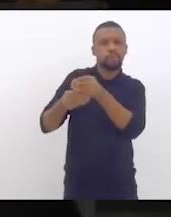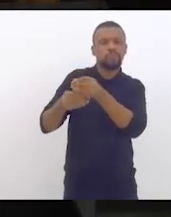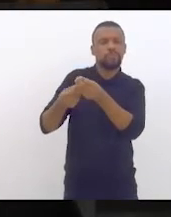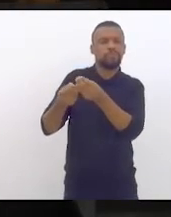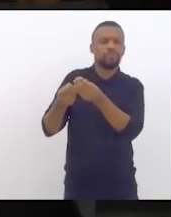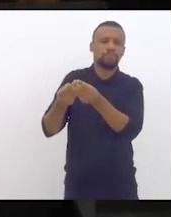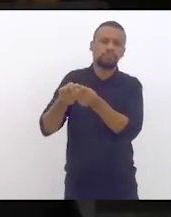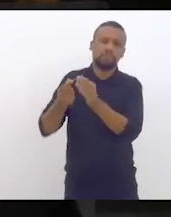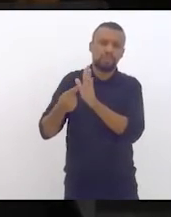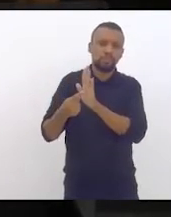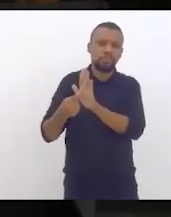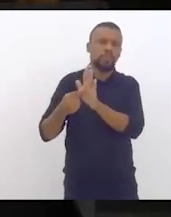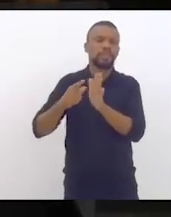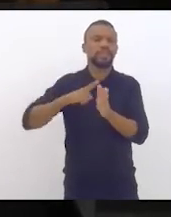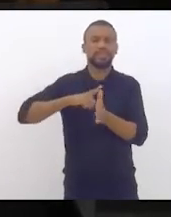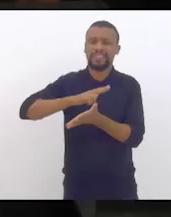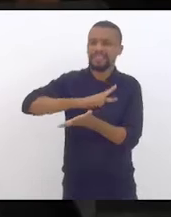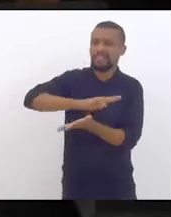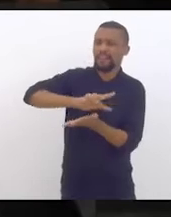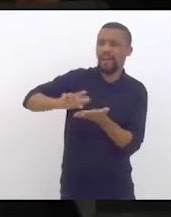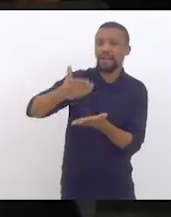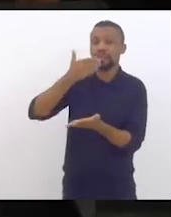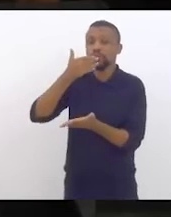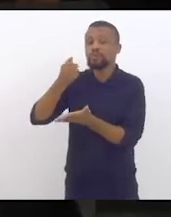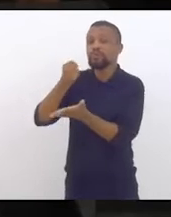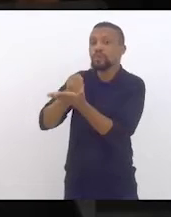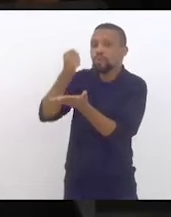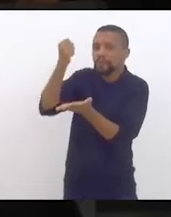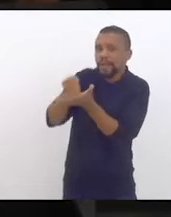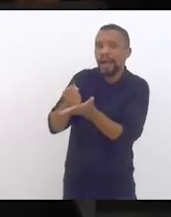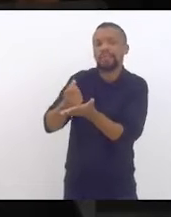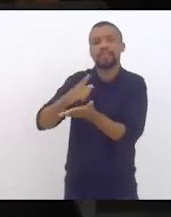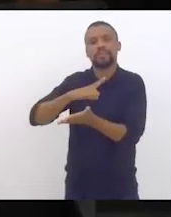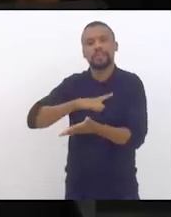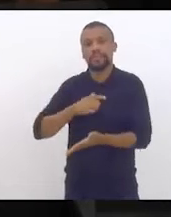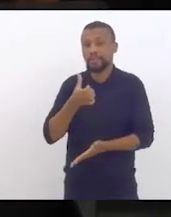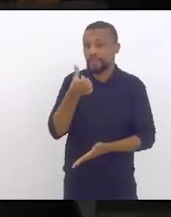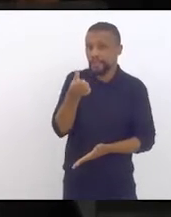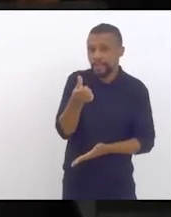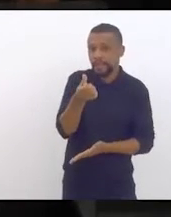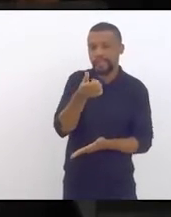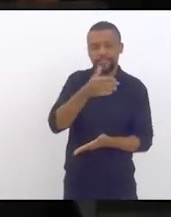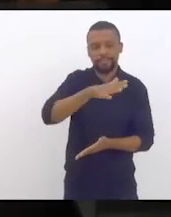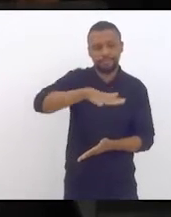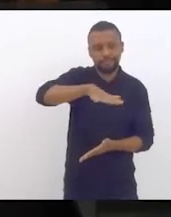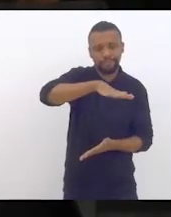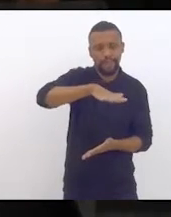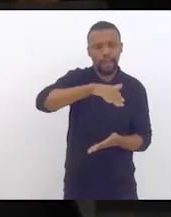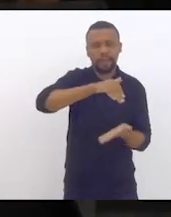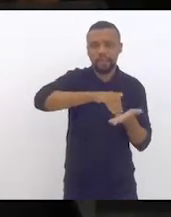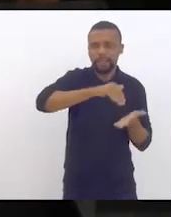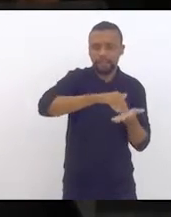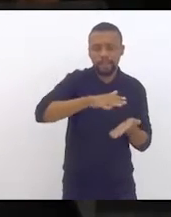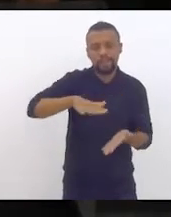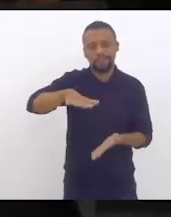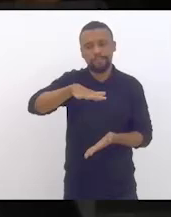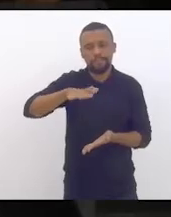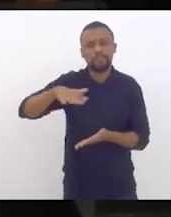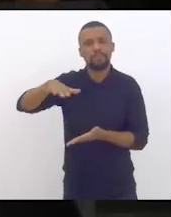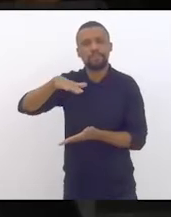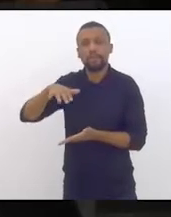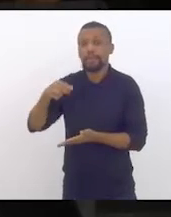acessa série de contratos envolvendo seis secretarias de três outras instituições